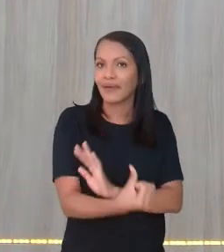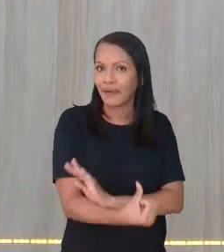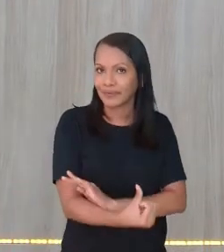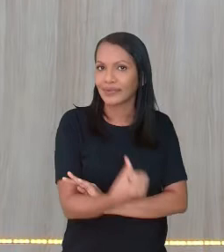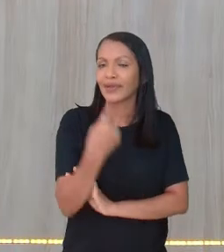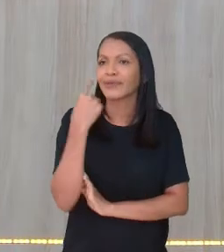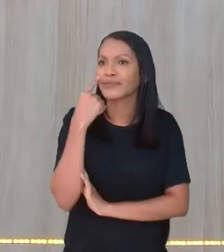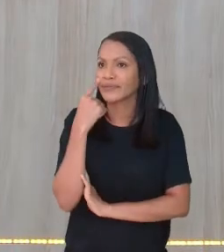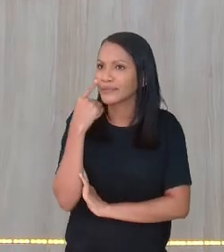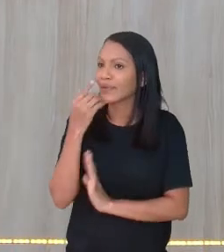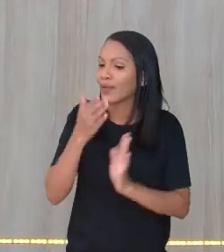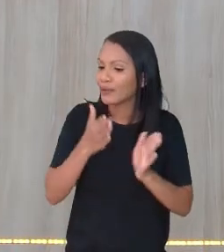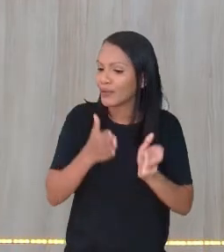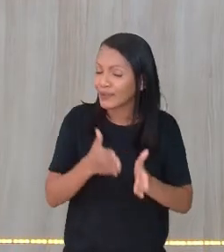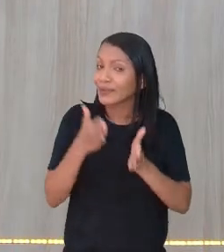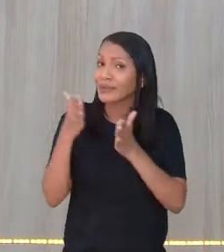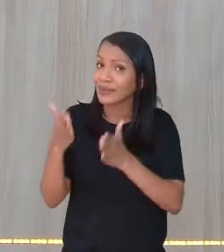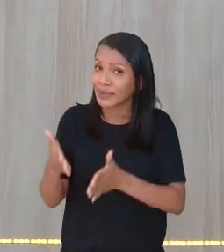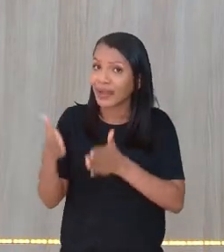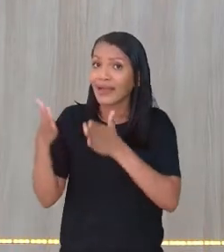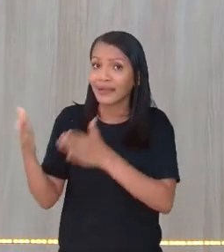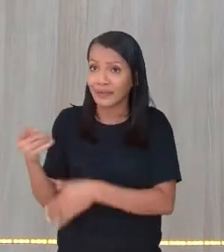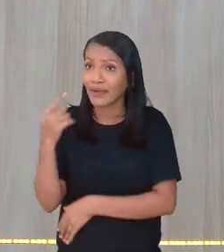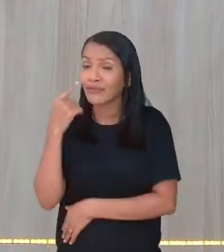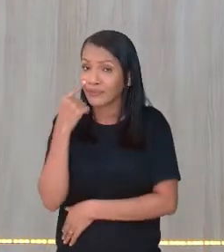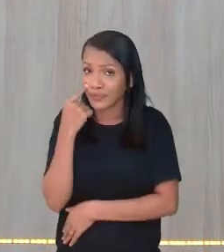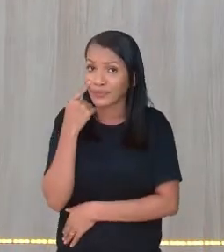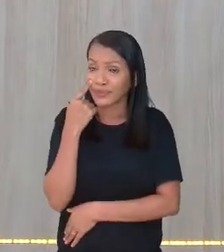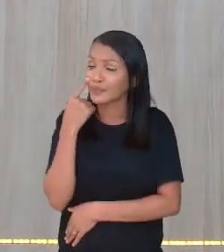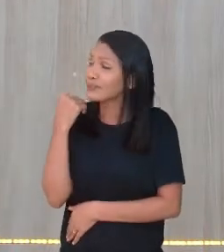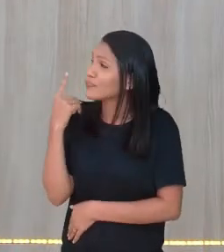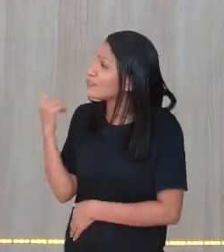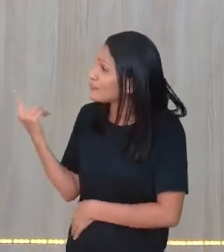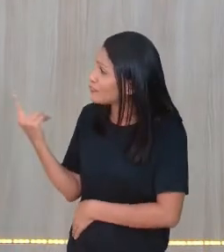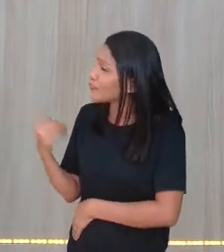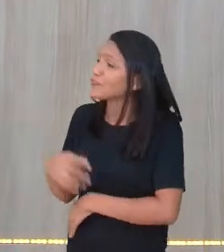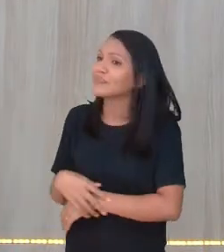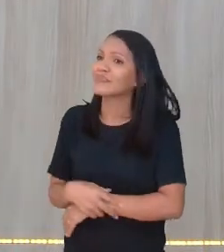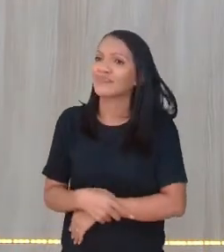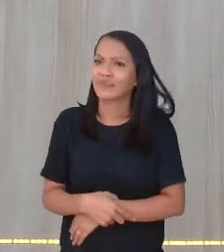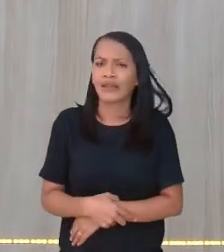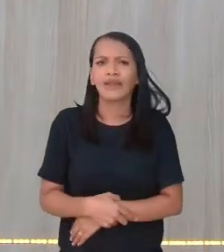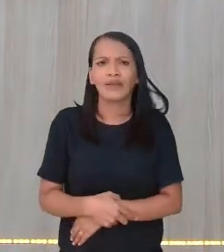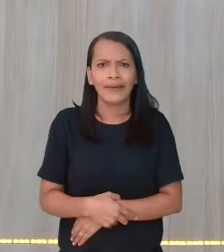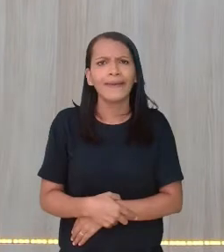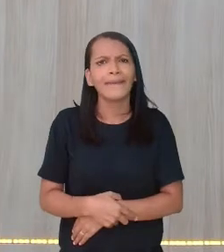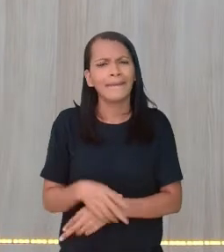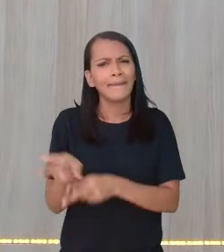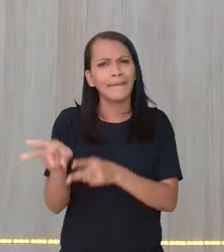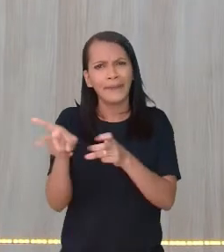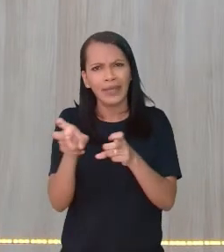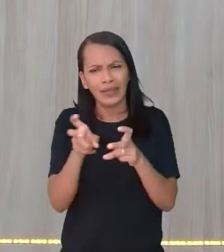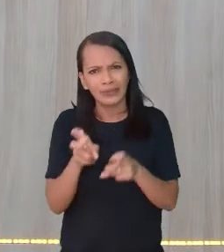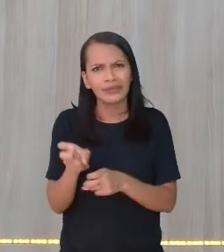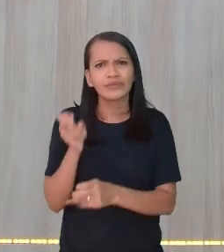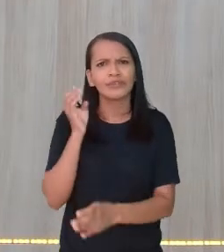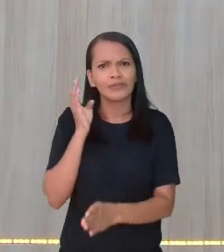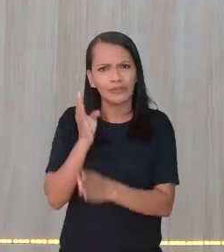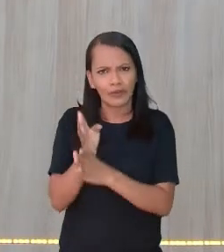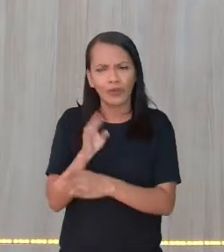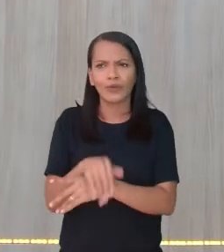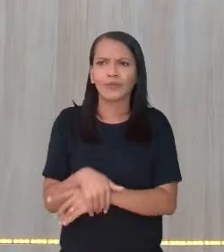4/8 e divido tanto o numerador quanto o denominador por 2, note que eu também encontro uma fração